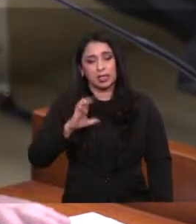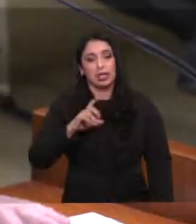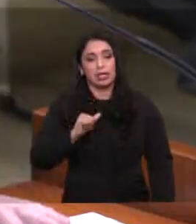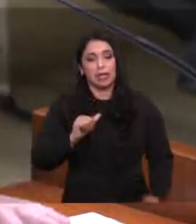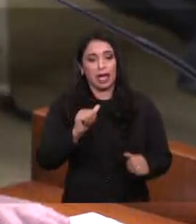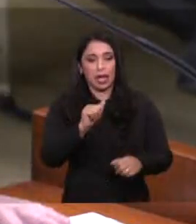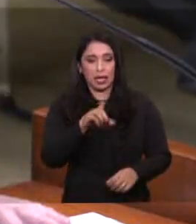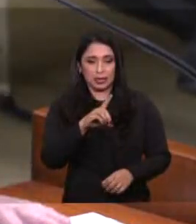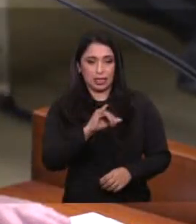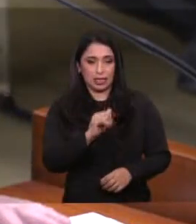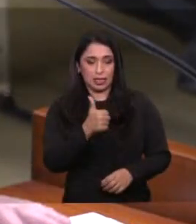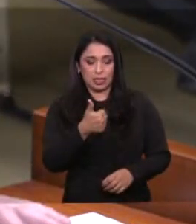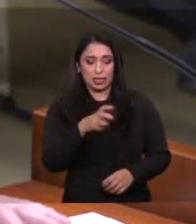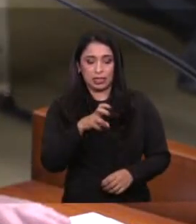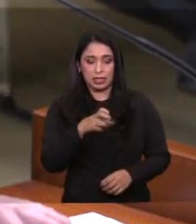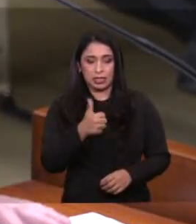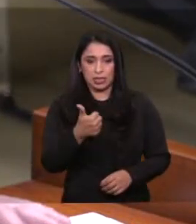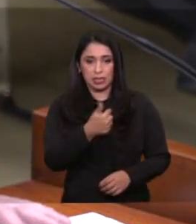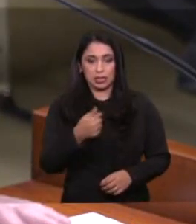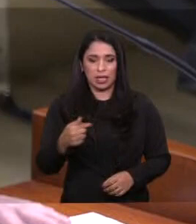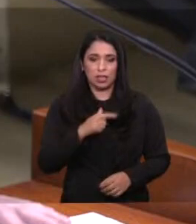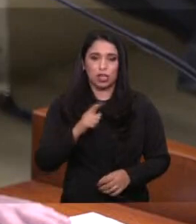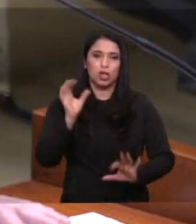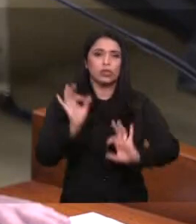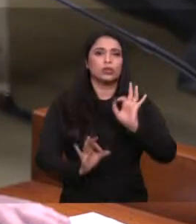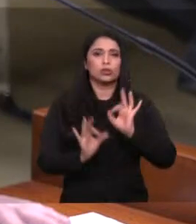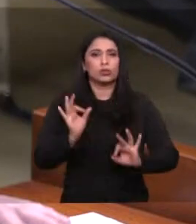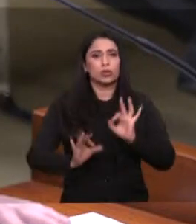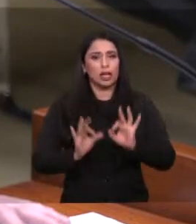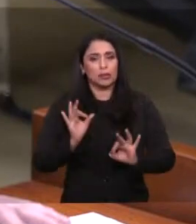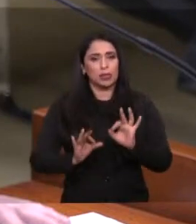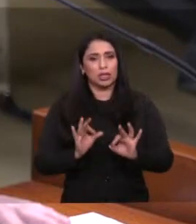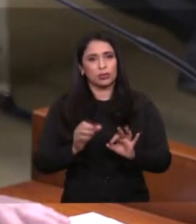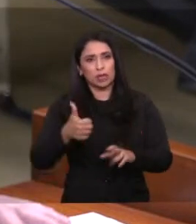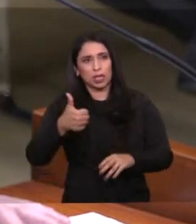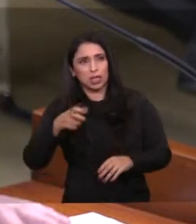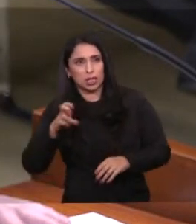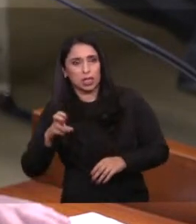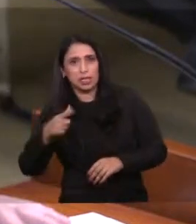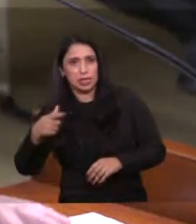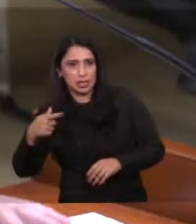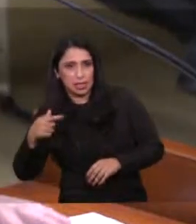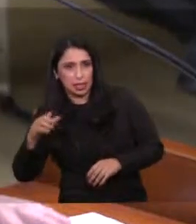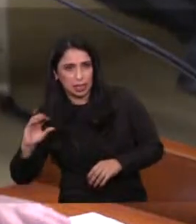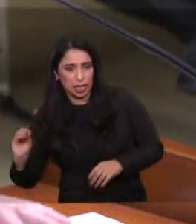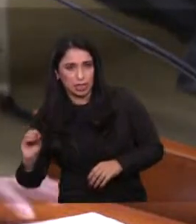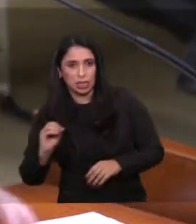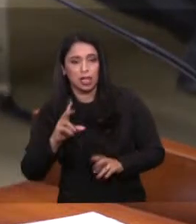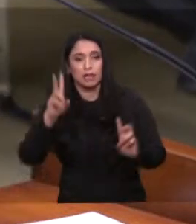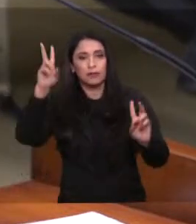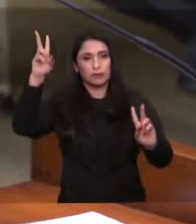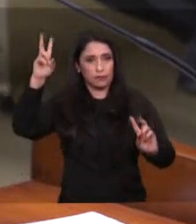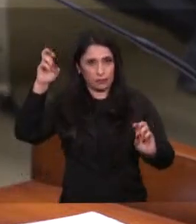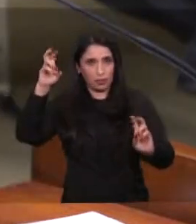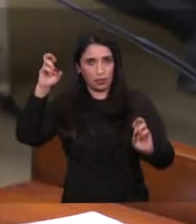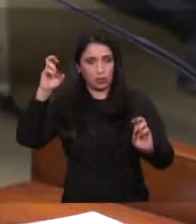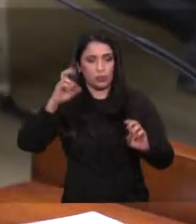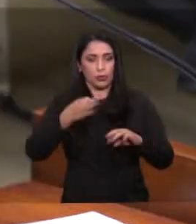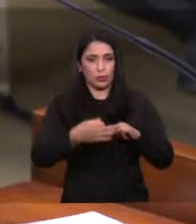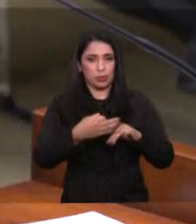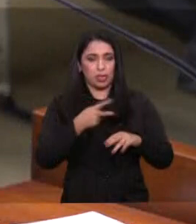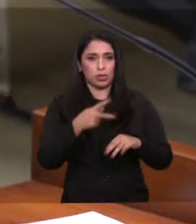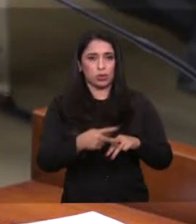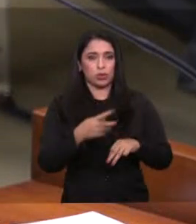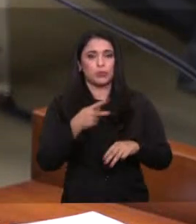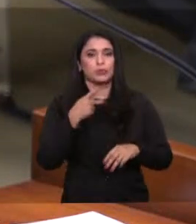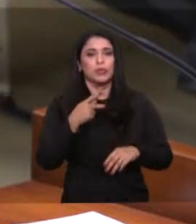1517, reafirmado depois no julgamento do mérito da DI 1570, no sentido de que, abro aspas, é uma